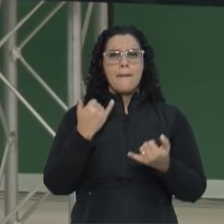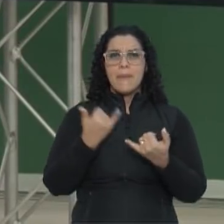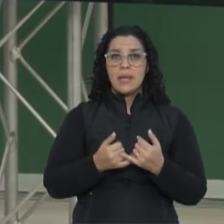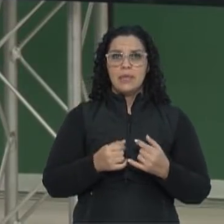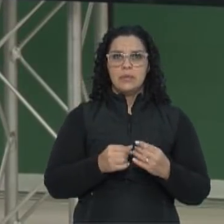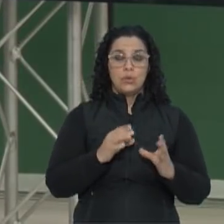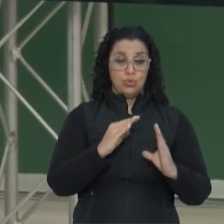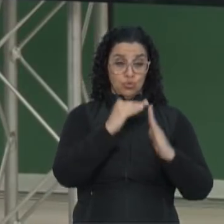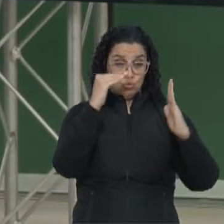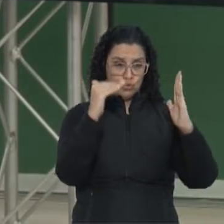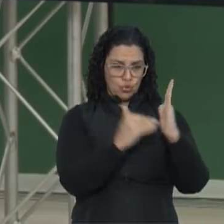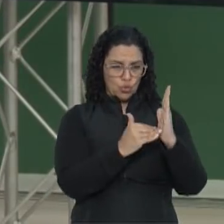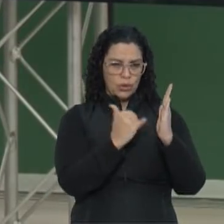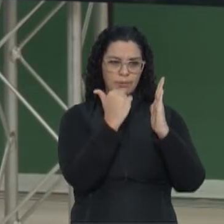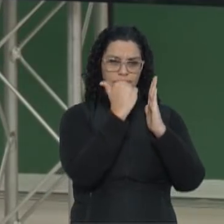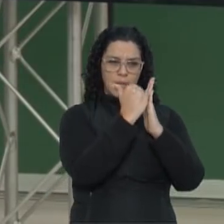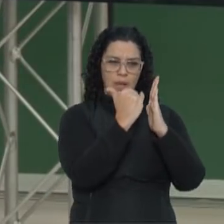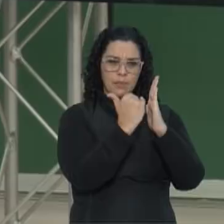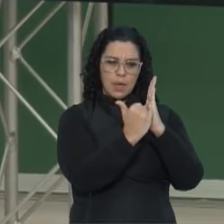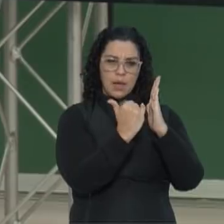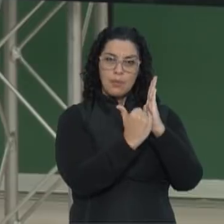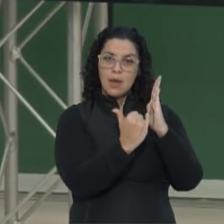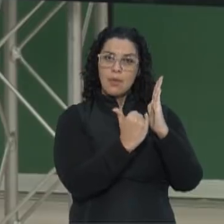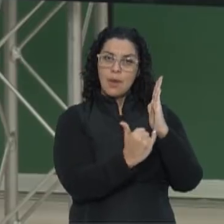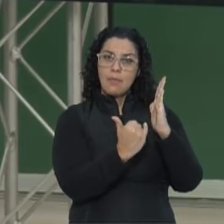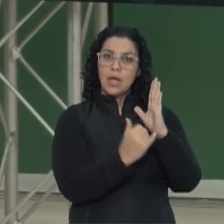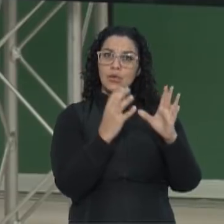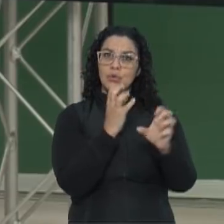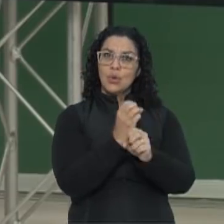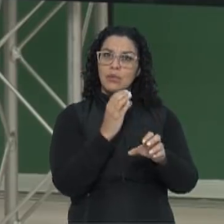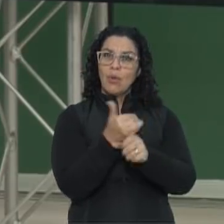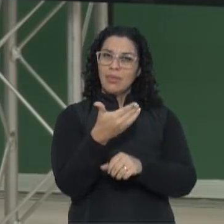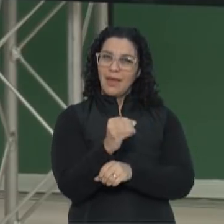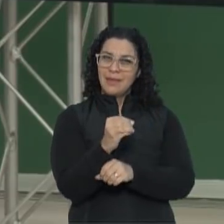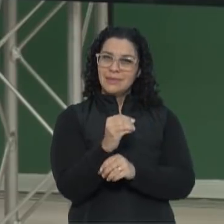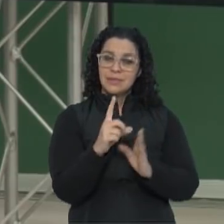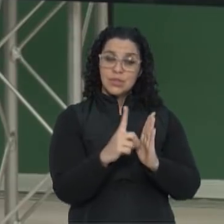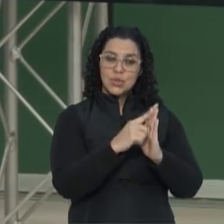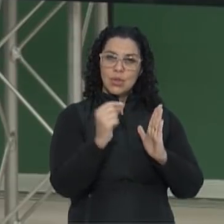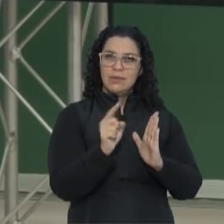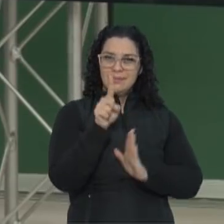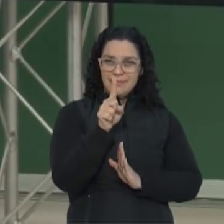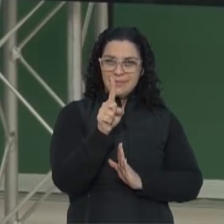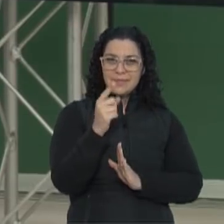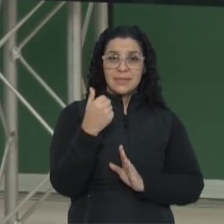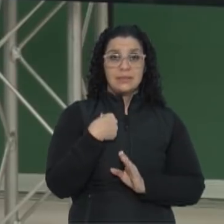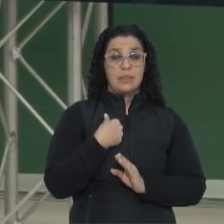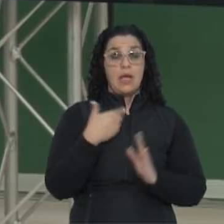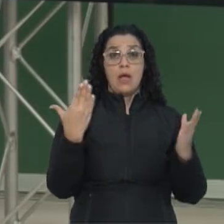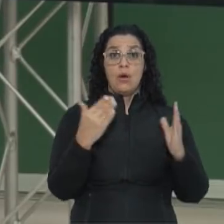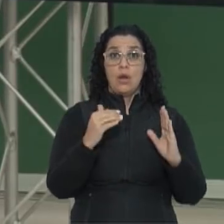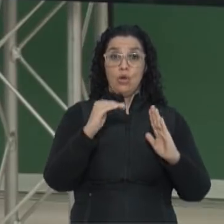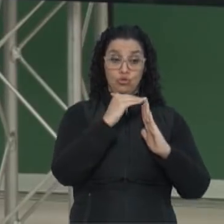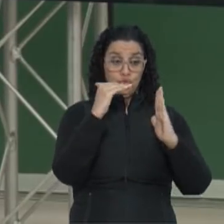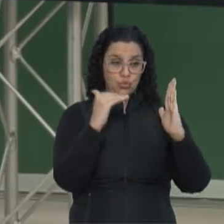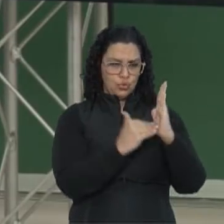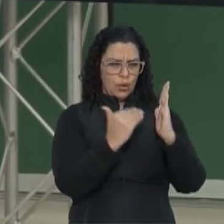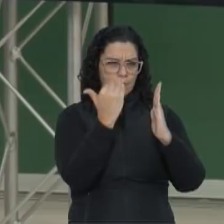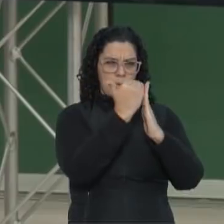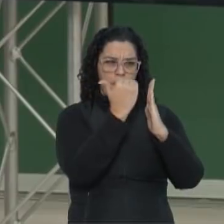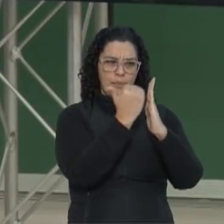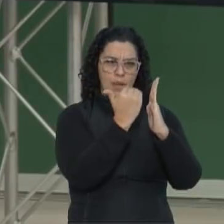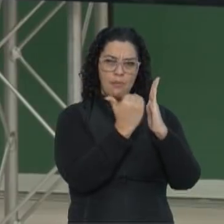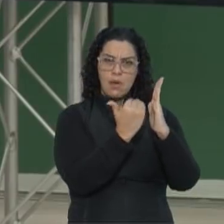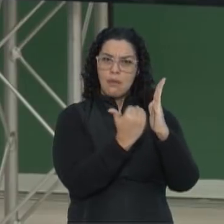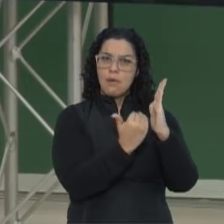um inteiro e dividisse em 10 partes e considerasse uma delas. Centésimo é como se eu pegasse o inteiro e dividisse